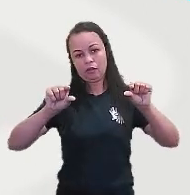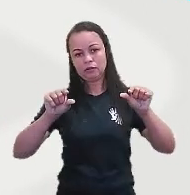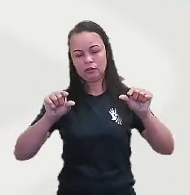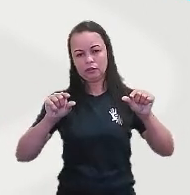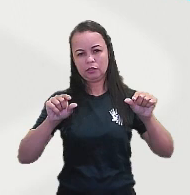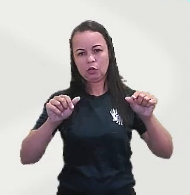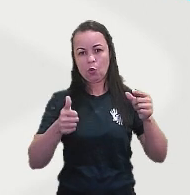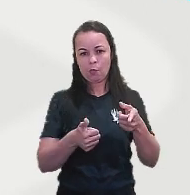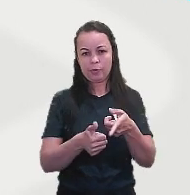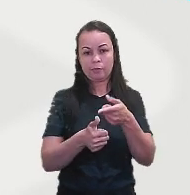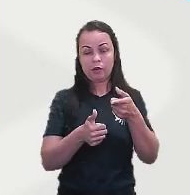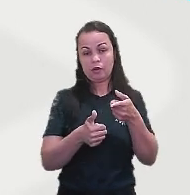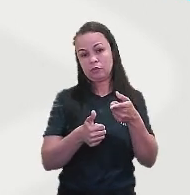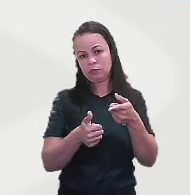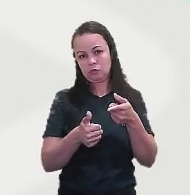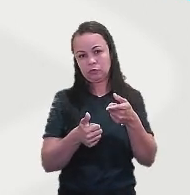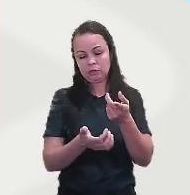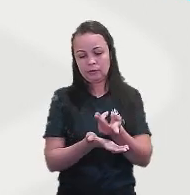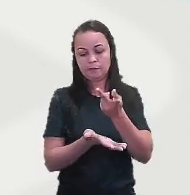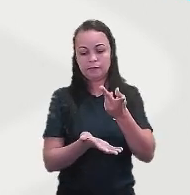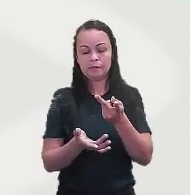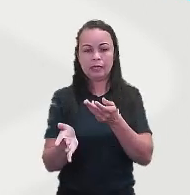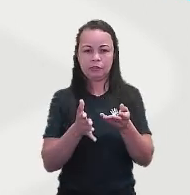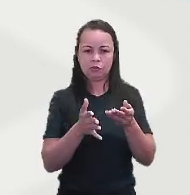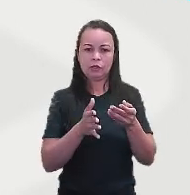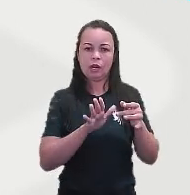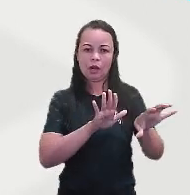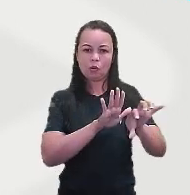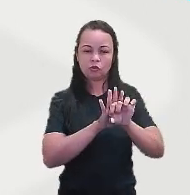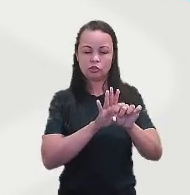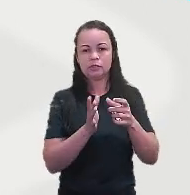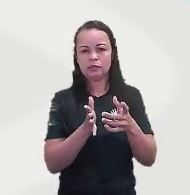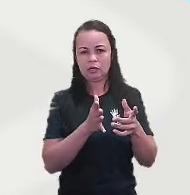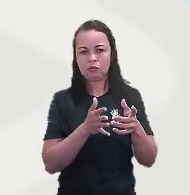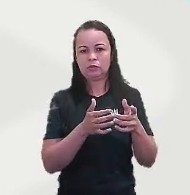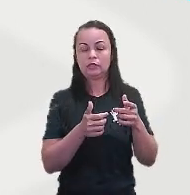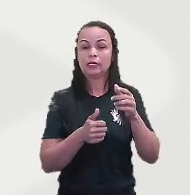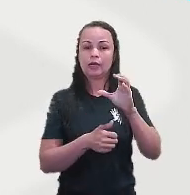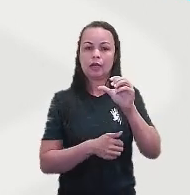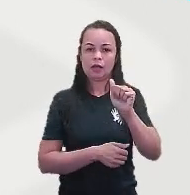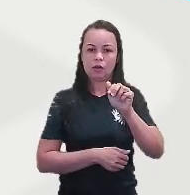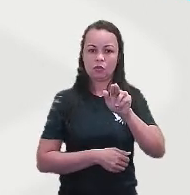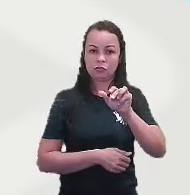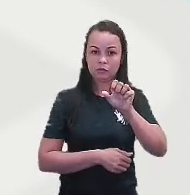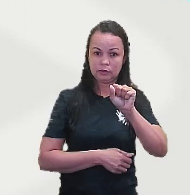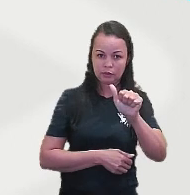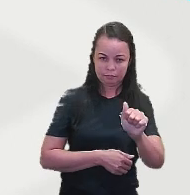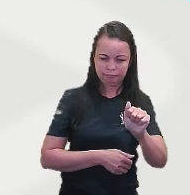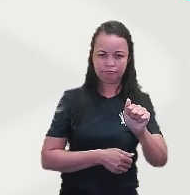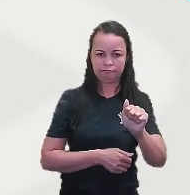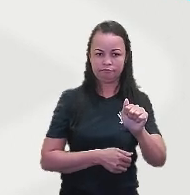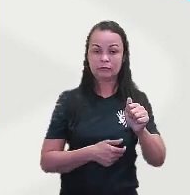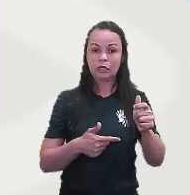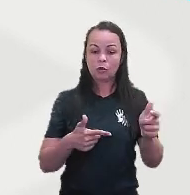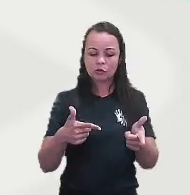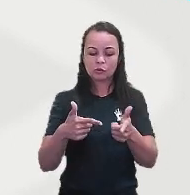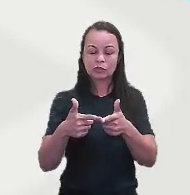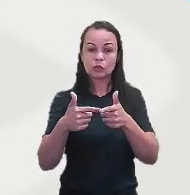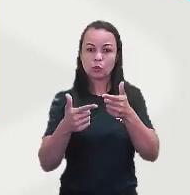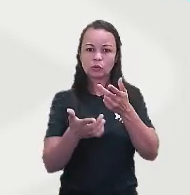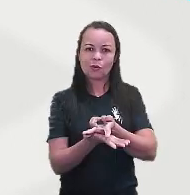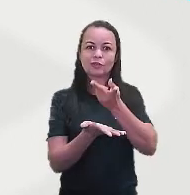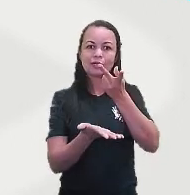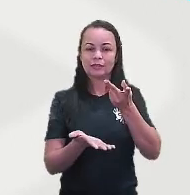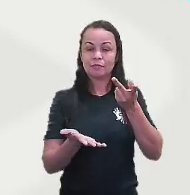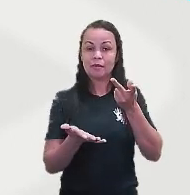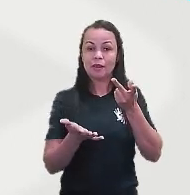o primeiro acontecimento ele está na conjunção, vai ser de causa. E quando o segundo acontecimento